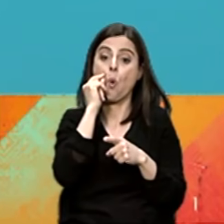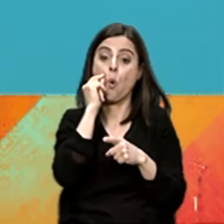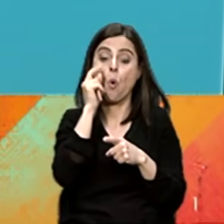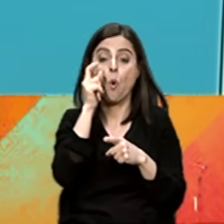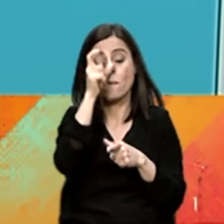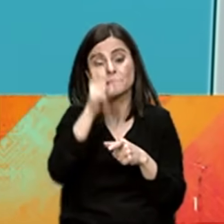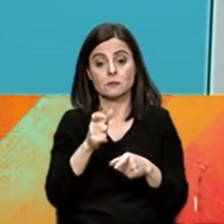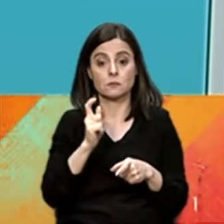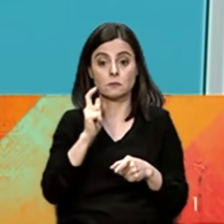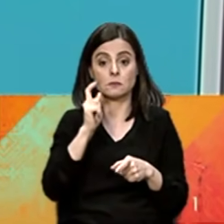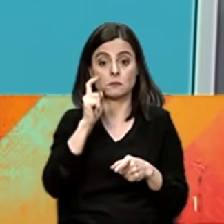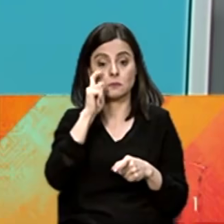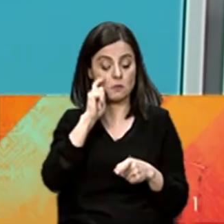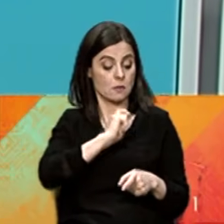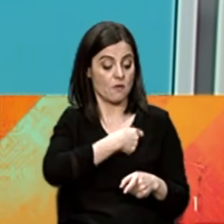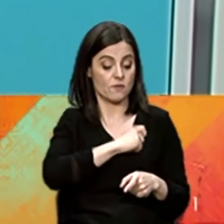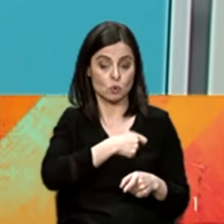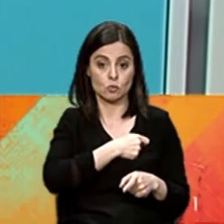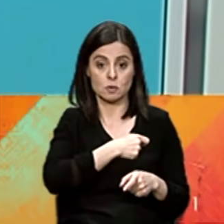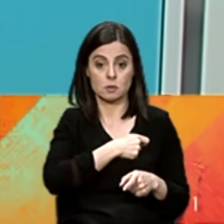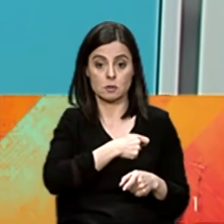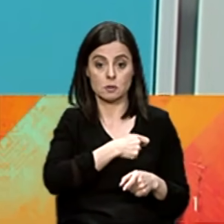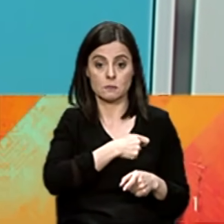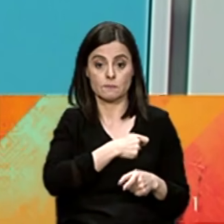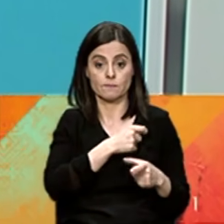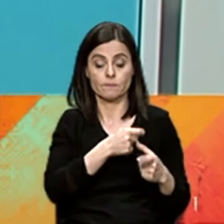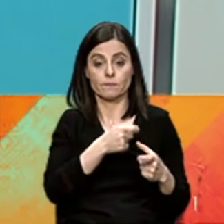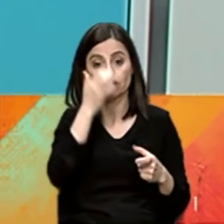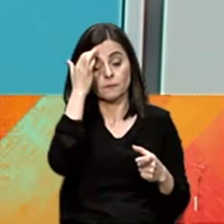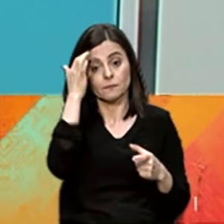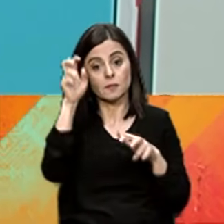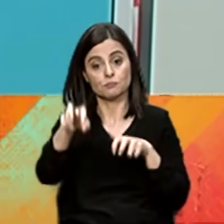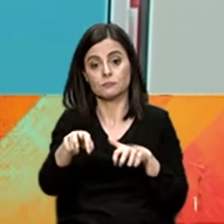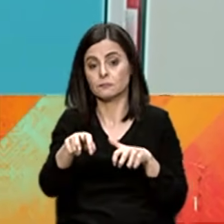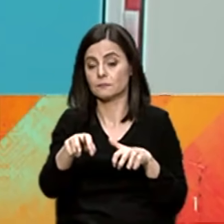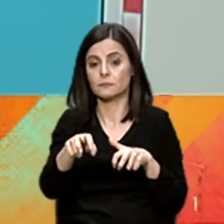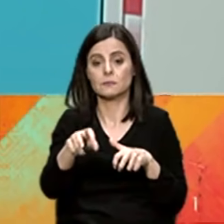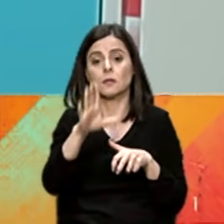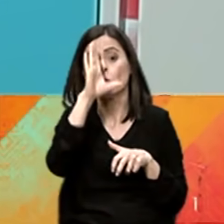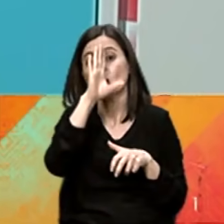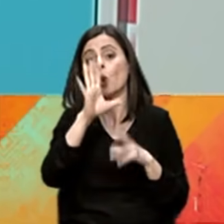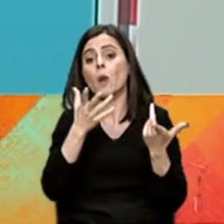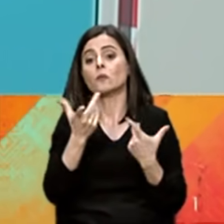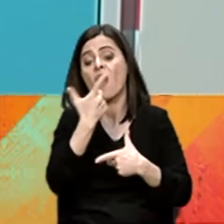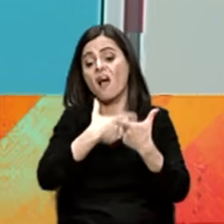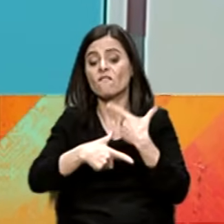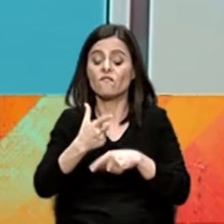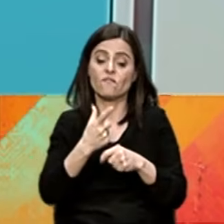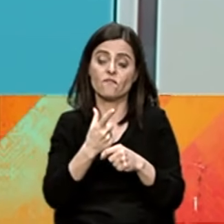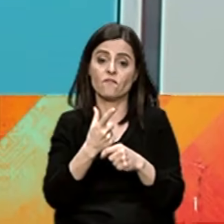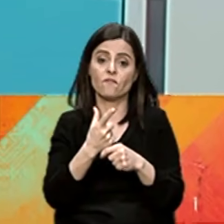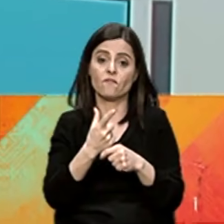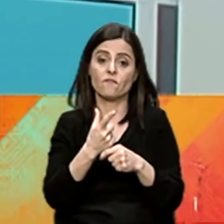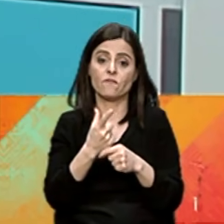seja, quando vendem os bilhetes, já os vendem espaçados, é isso? Eu não sei. Não sabes se está programado assim ou se calha de realmente não